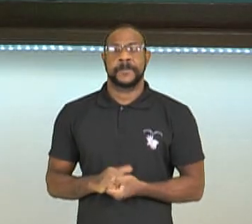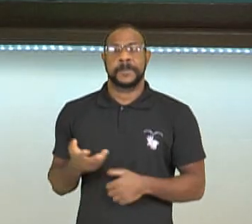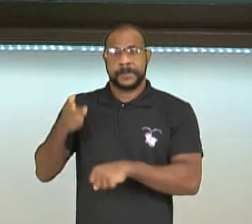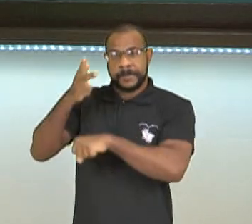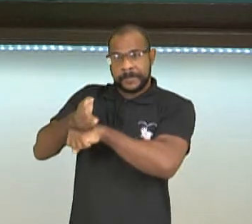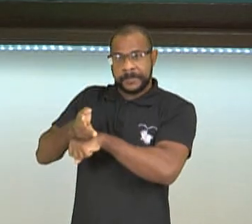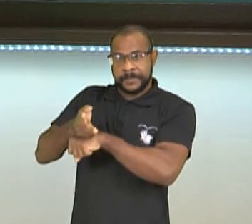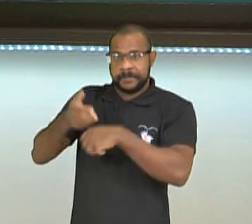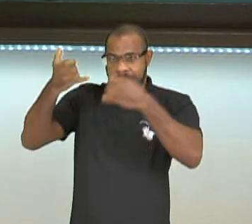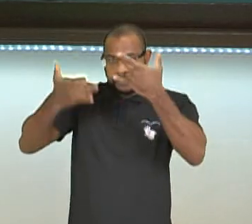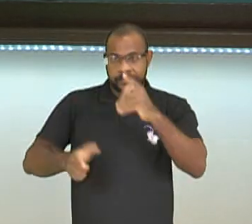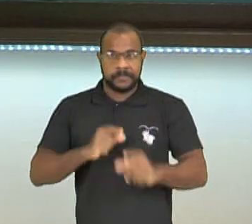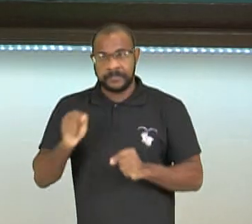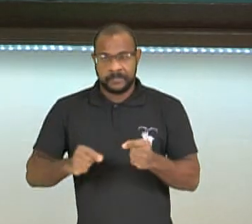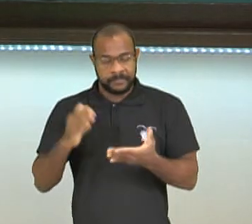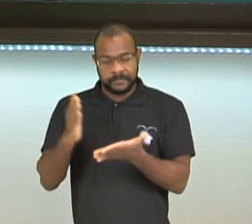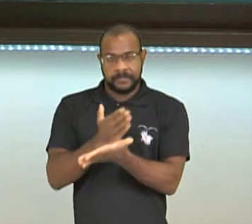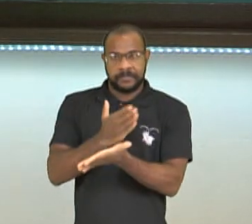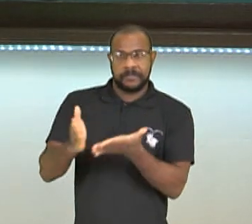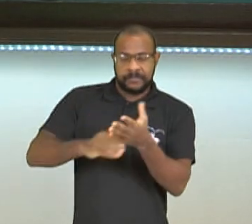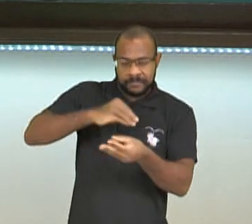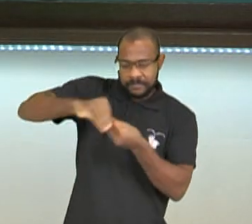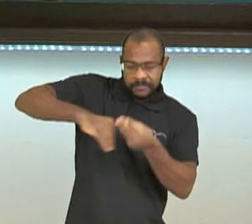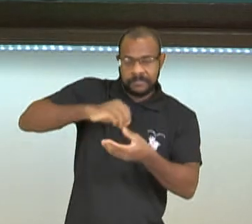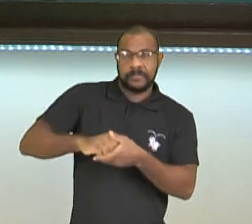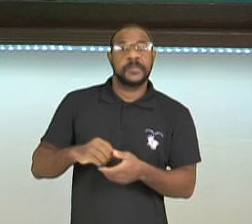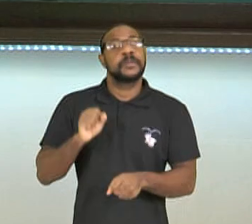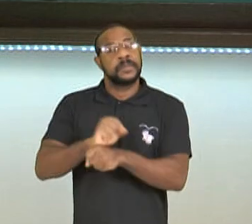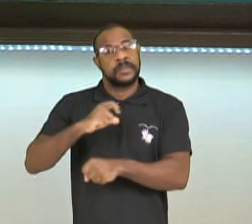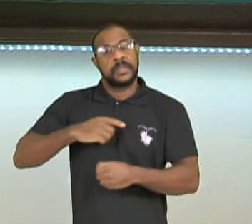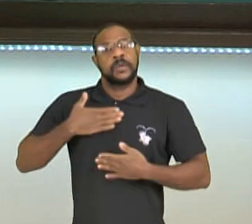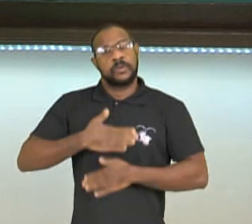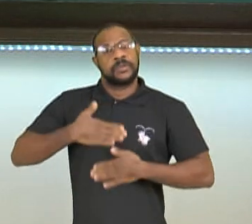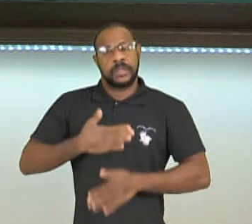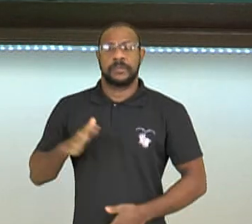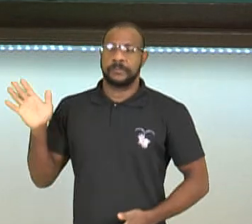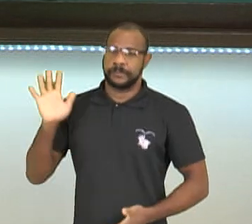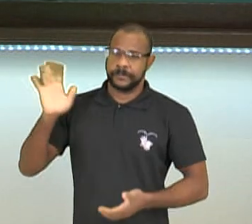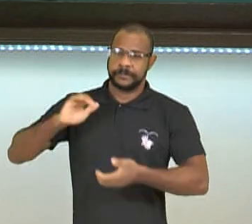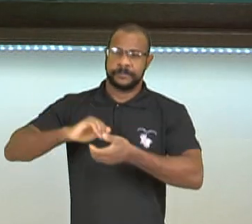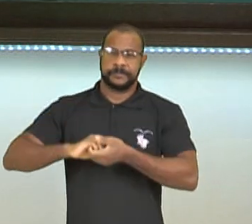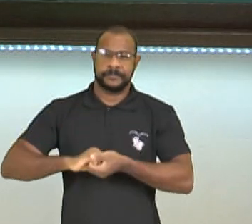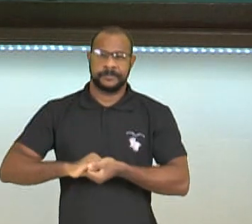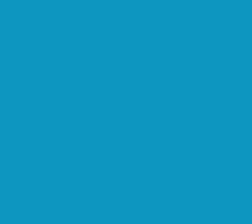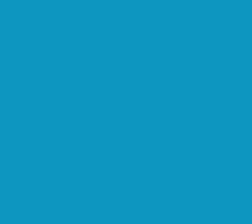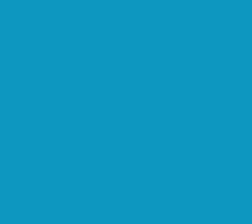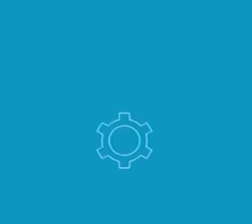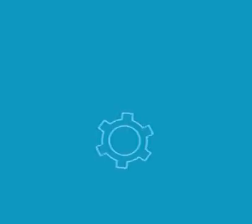Neste vídeo, nós falamos sobre separação de mistura. Espero que vocês tenham gostado e até breve.